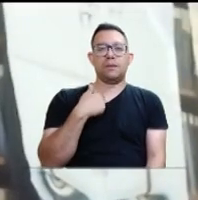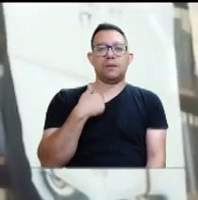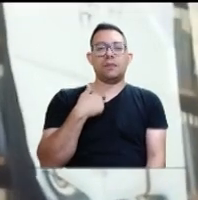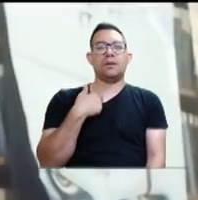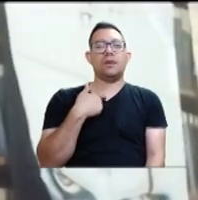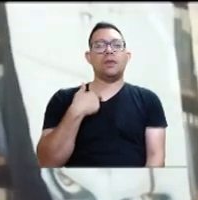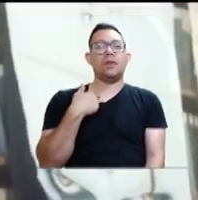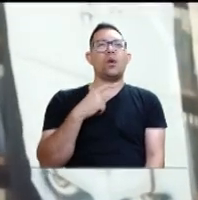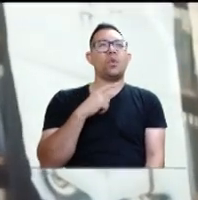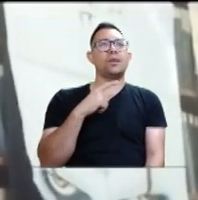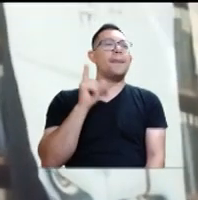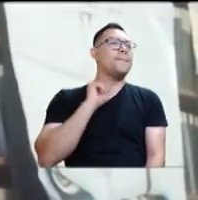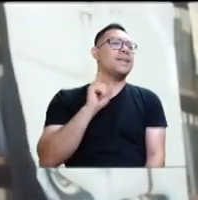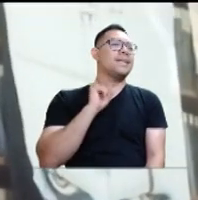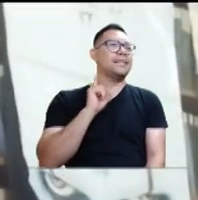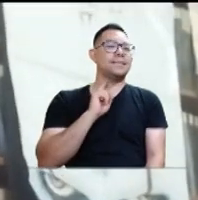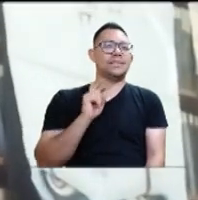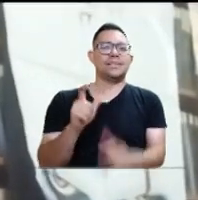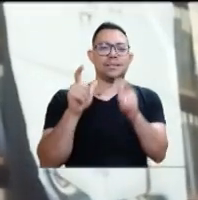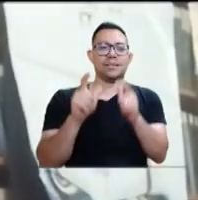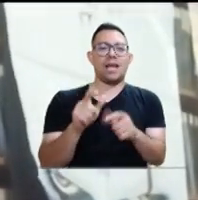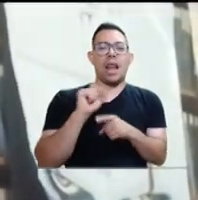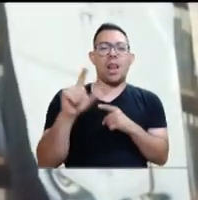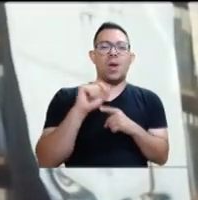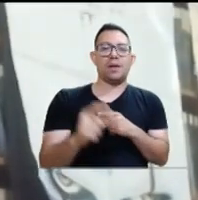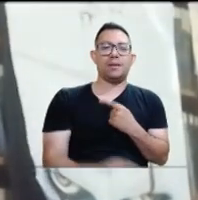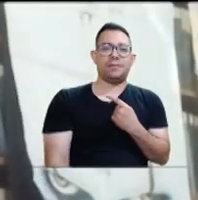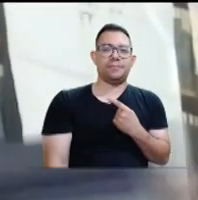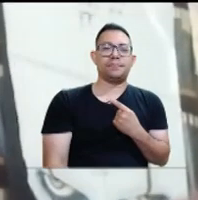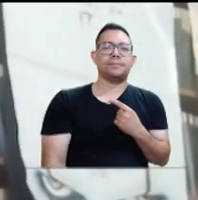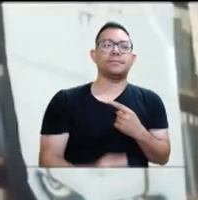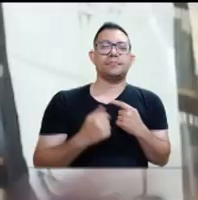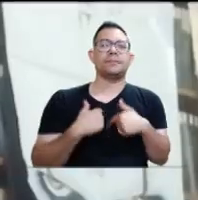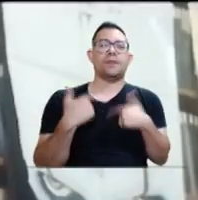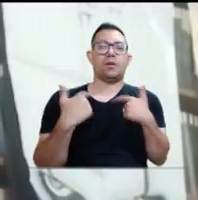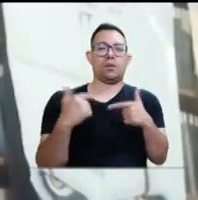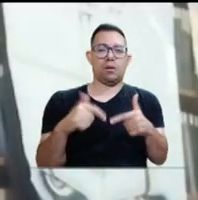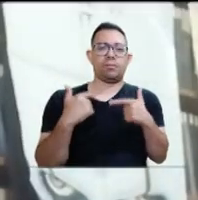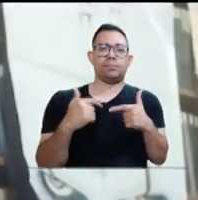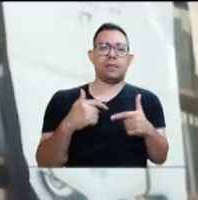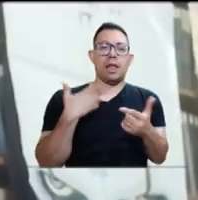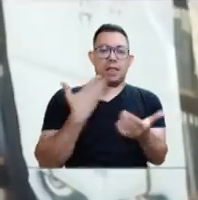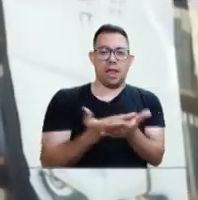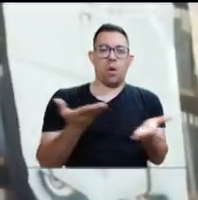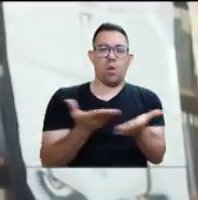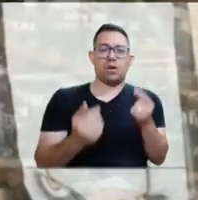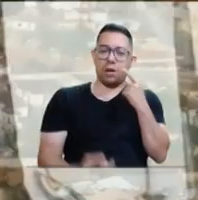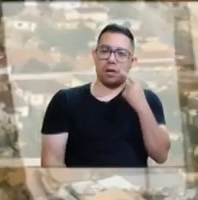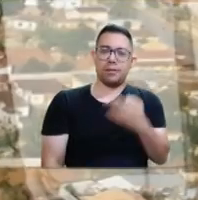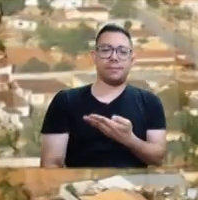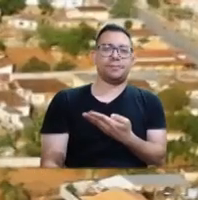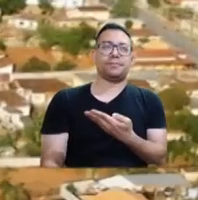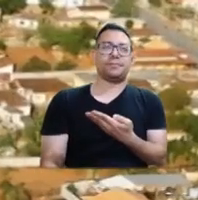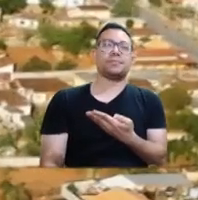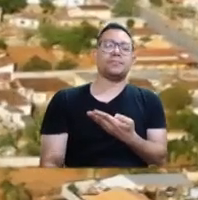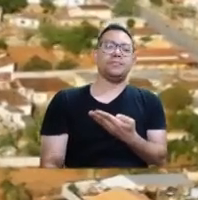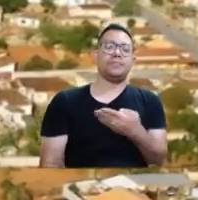aqui na cidade de Capim Branco, Minas Gerais, e eu sempre trabalhei, né, com VHS, trabalho até